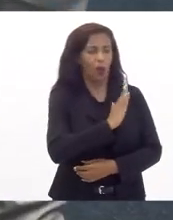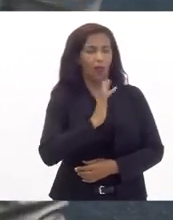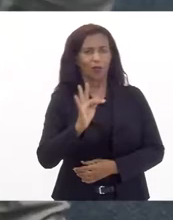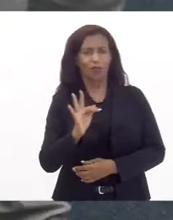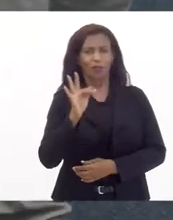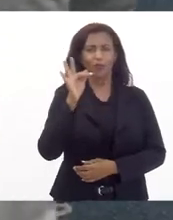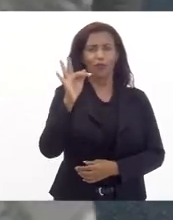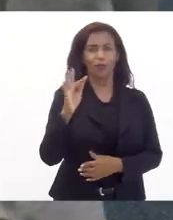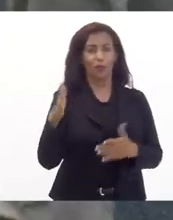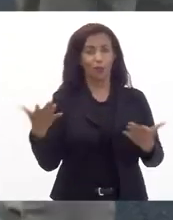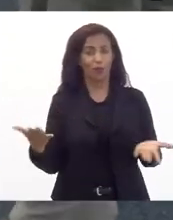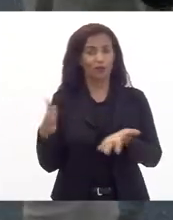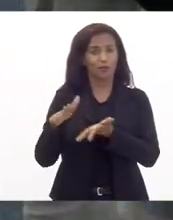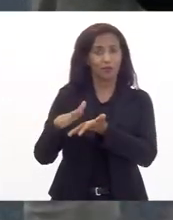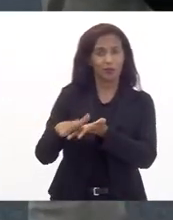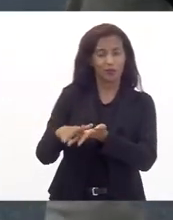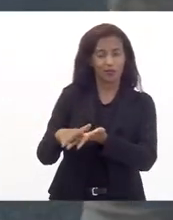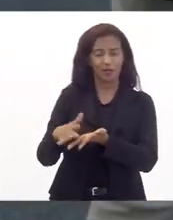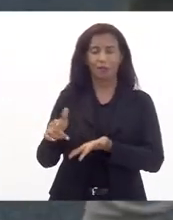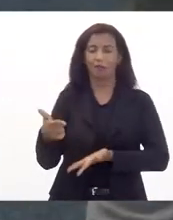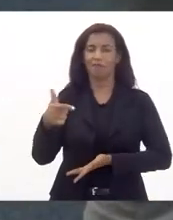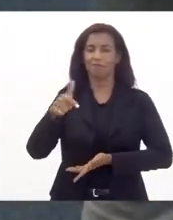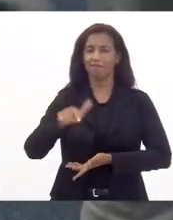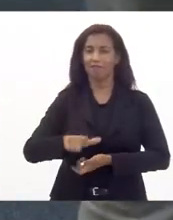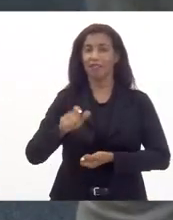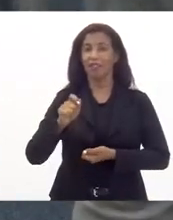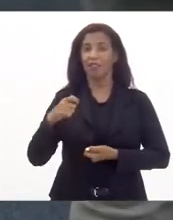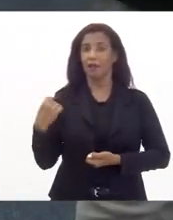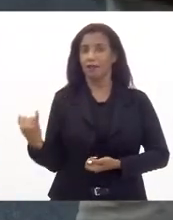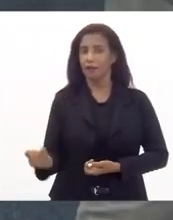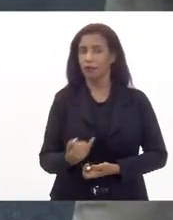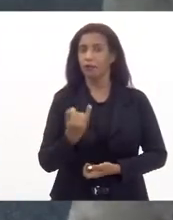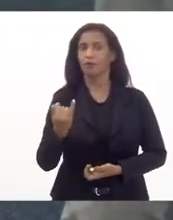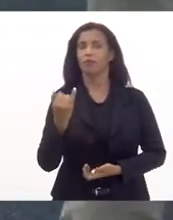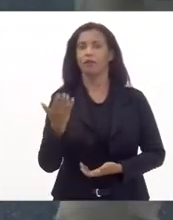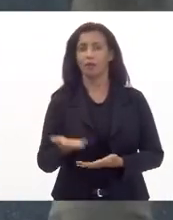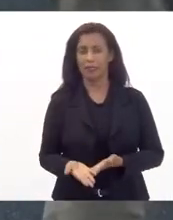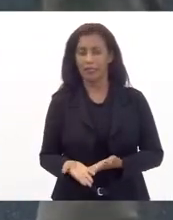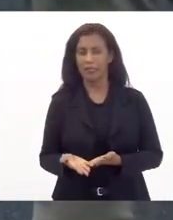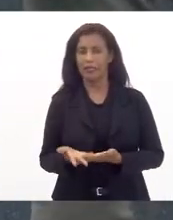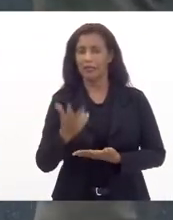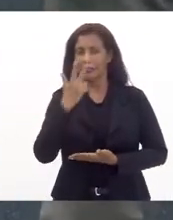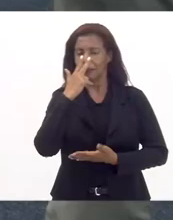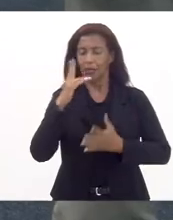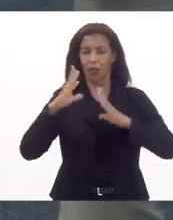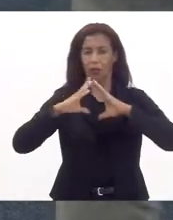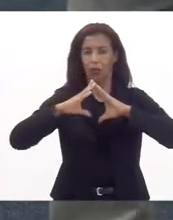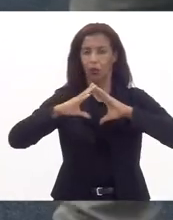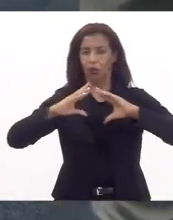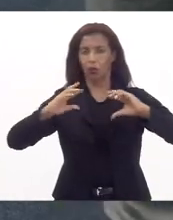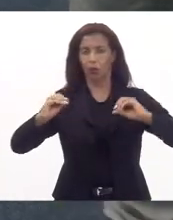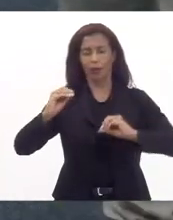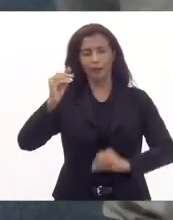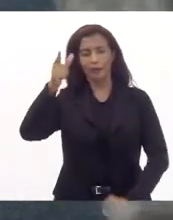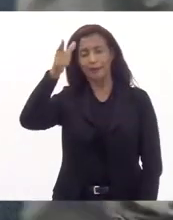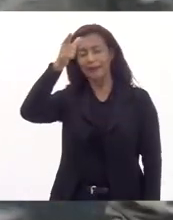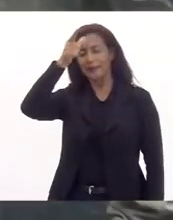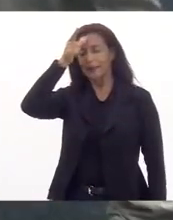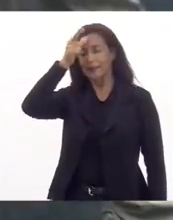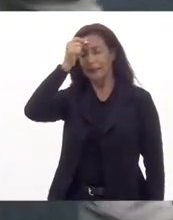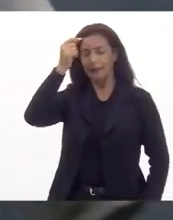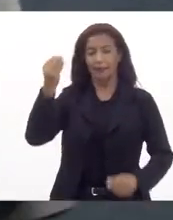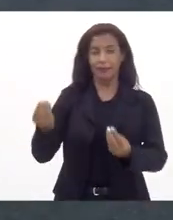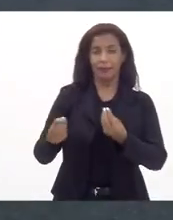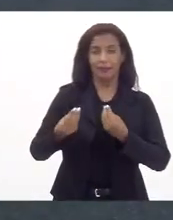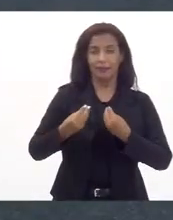quanto samba mais uma vez fez o seu papel não é curativo né de e